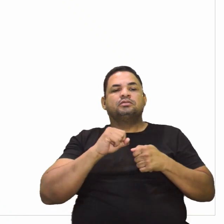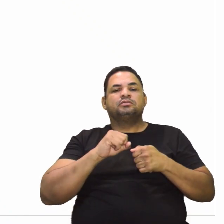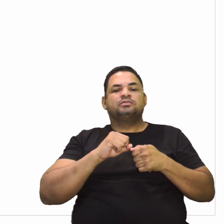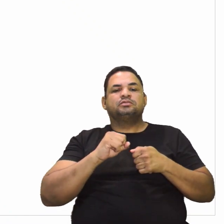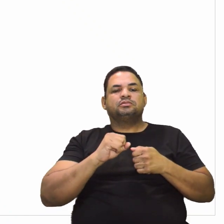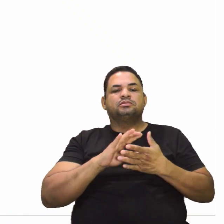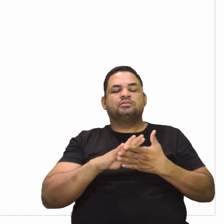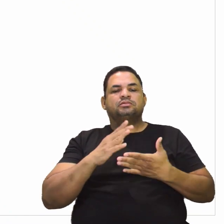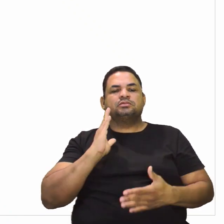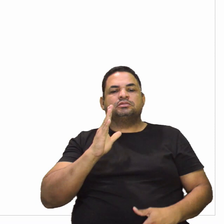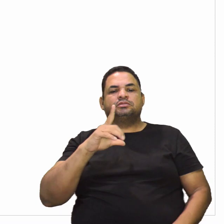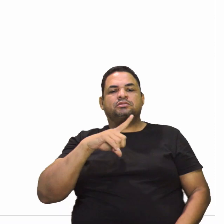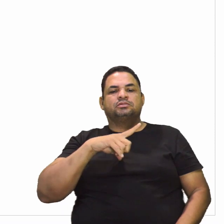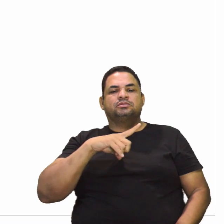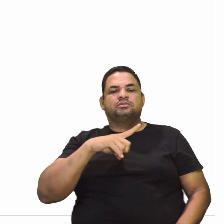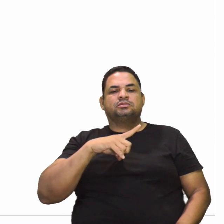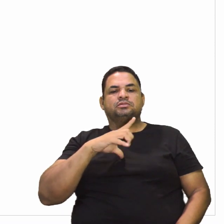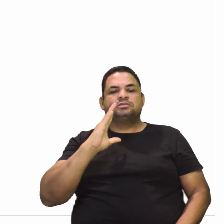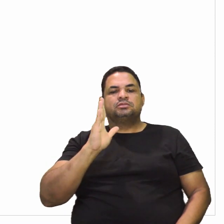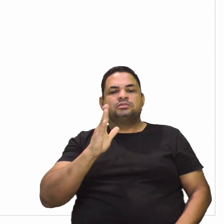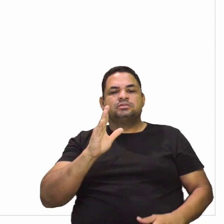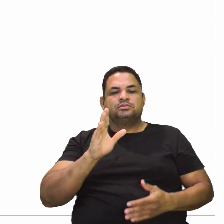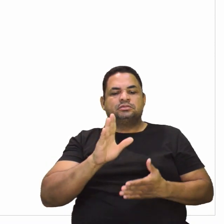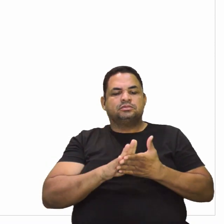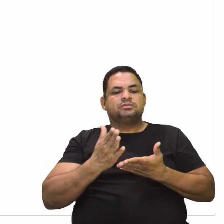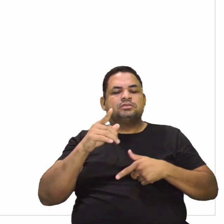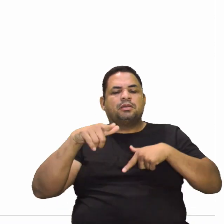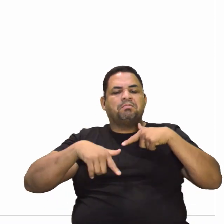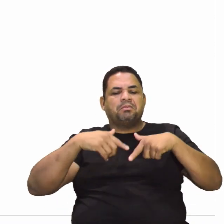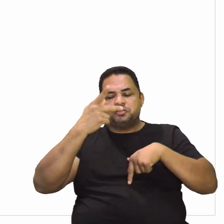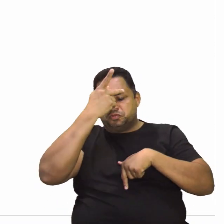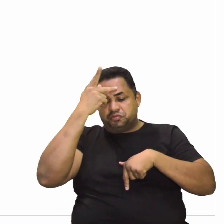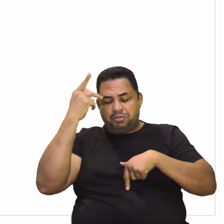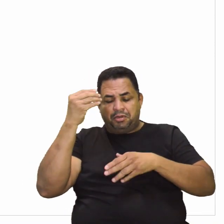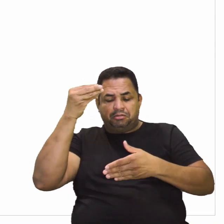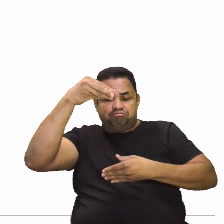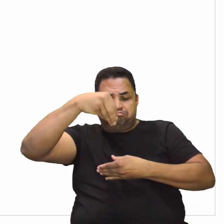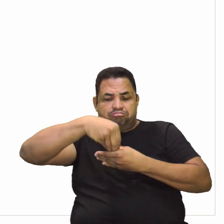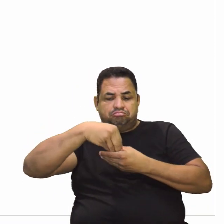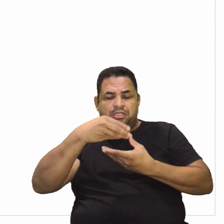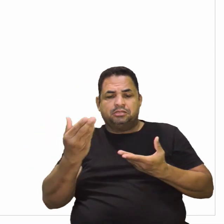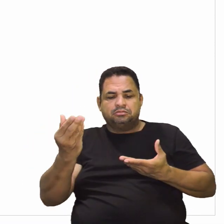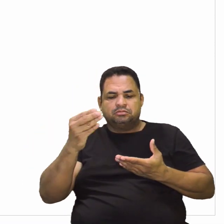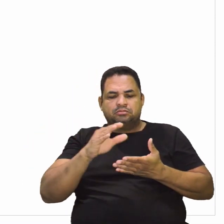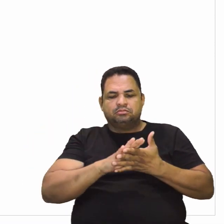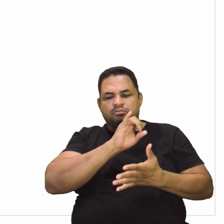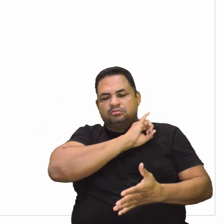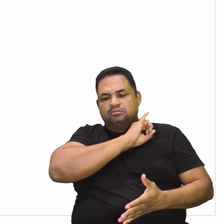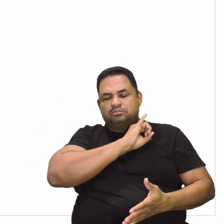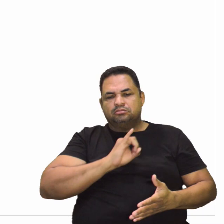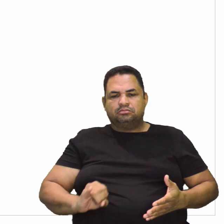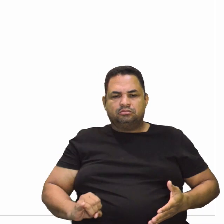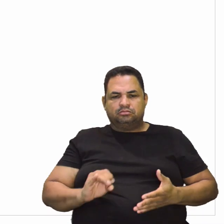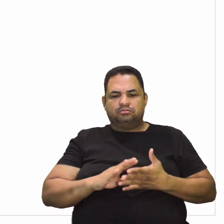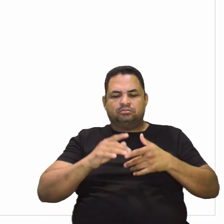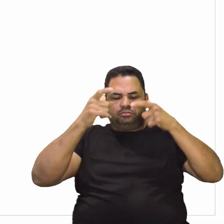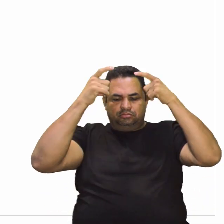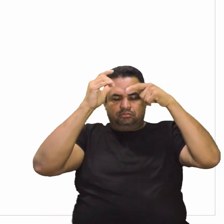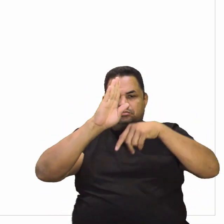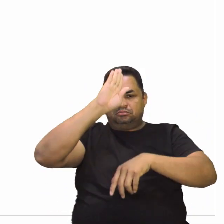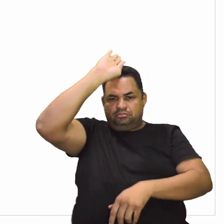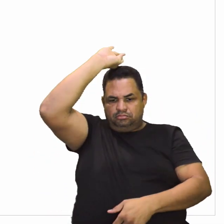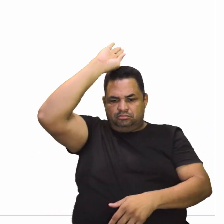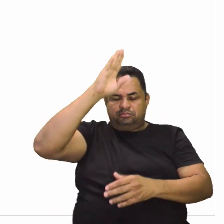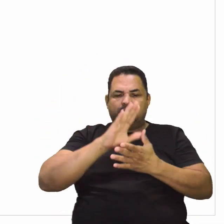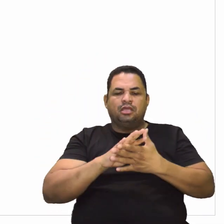eu já tinha os seus agentes lá dentro. Então, é como eu tenho aqui, no estado